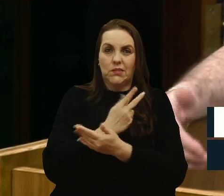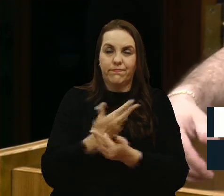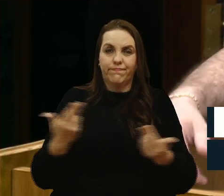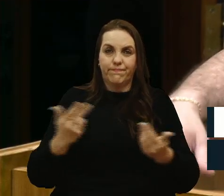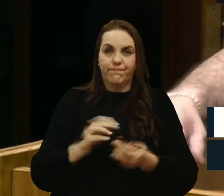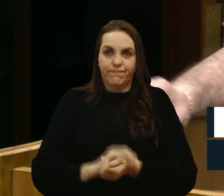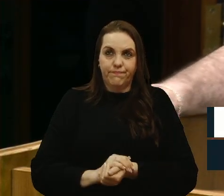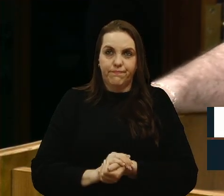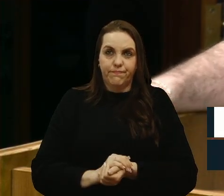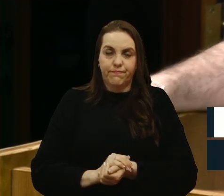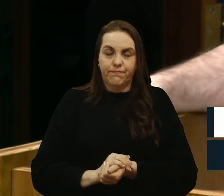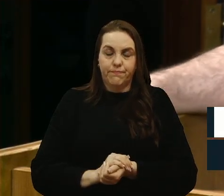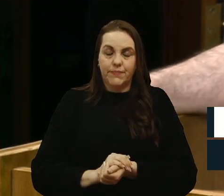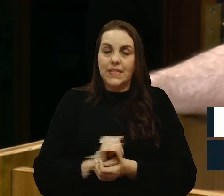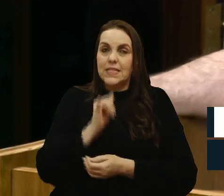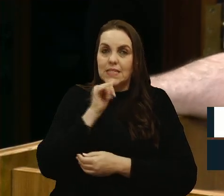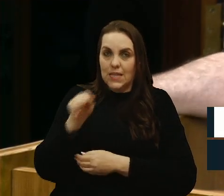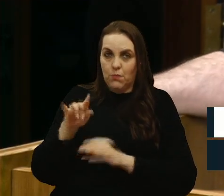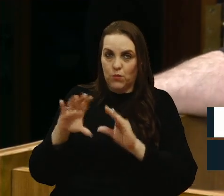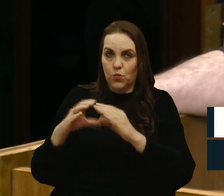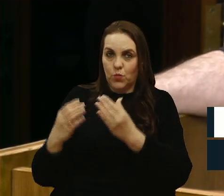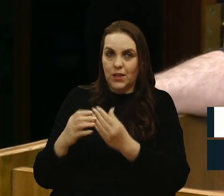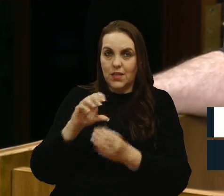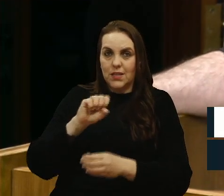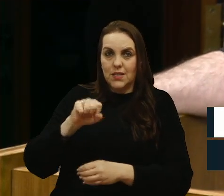Vamos pegar o exemplo da comunidade de São Pedro.